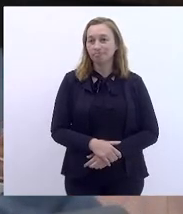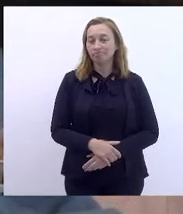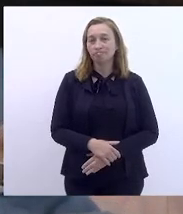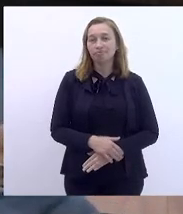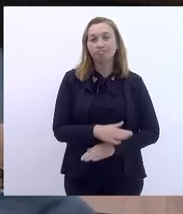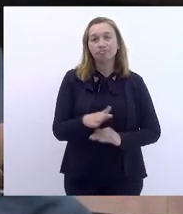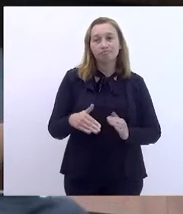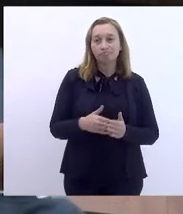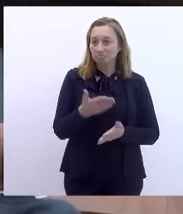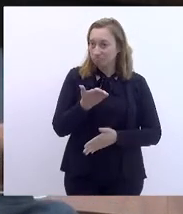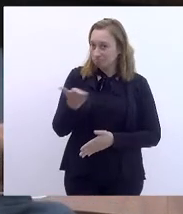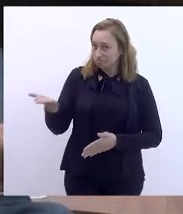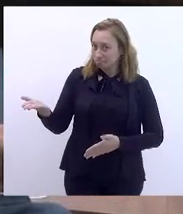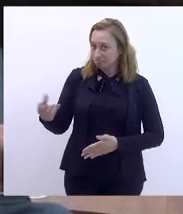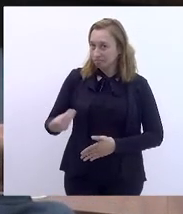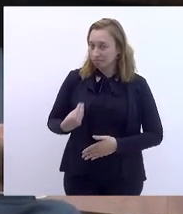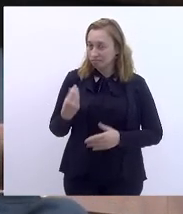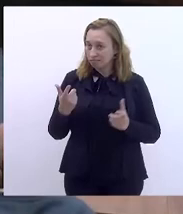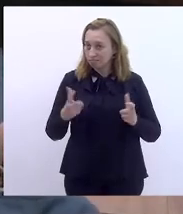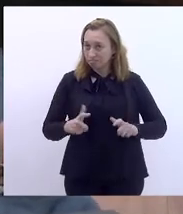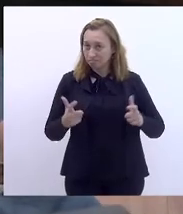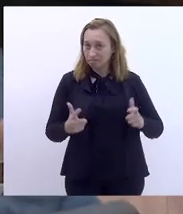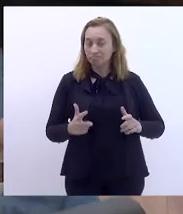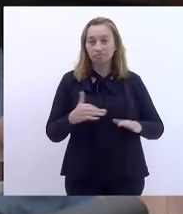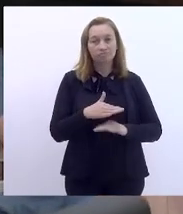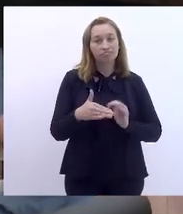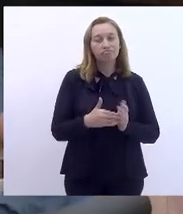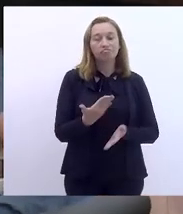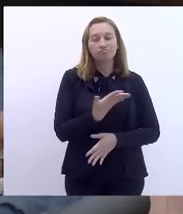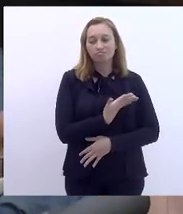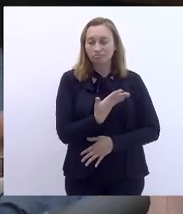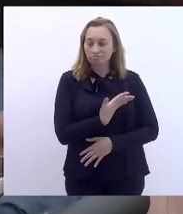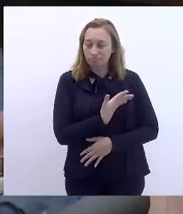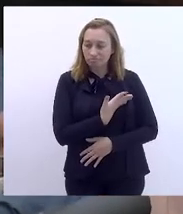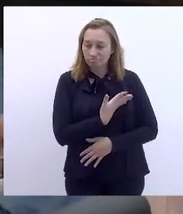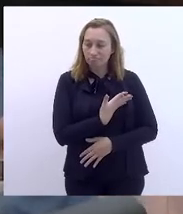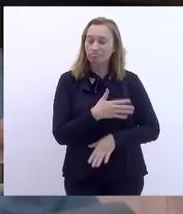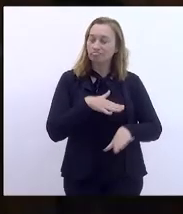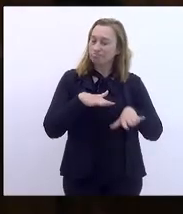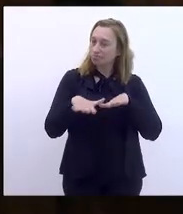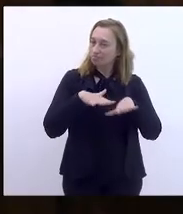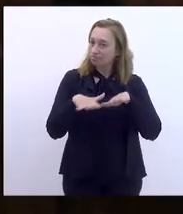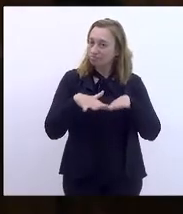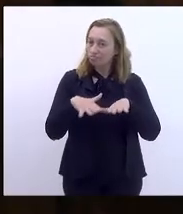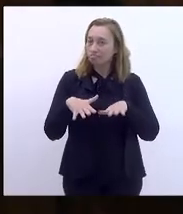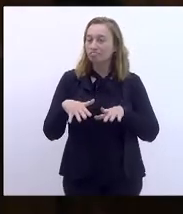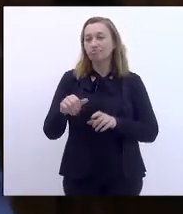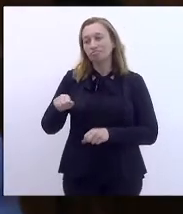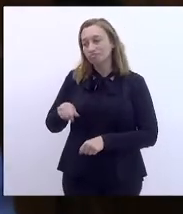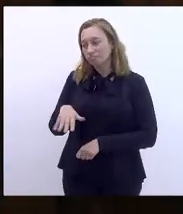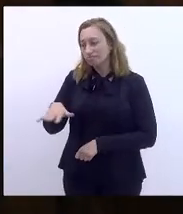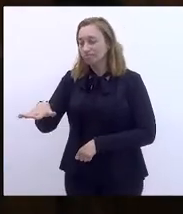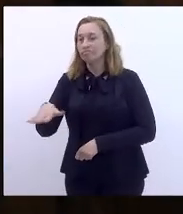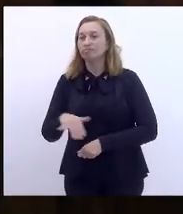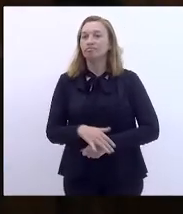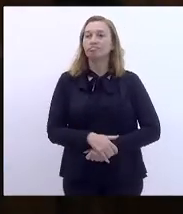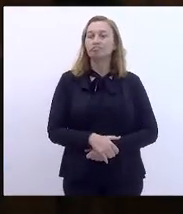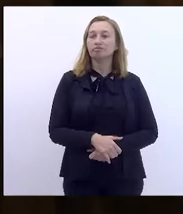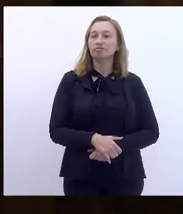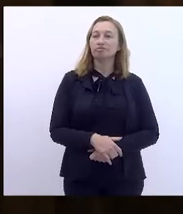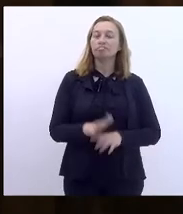todas as autoridades a que presente a todos os companheiros de movimento de favela é